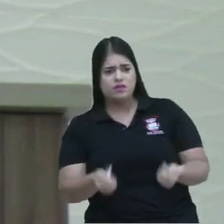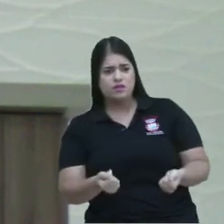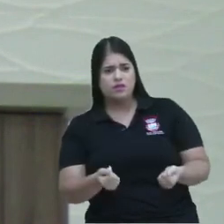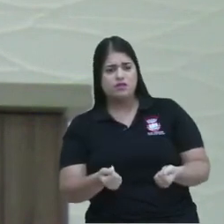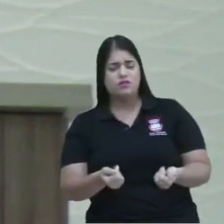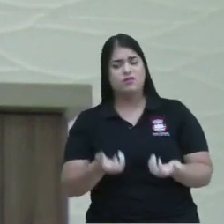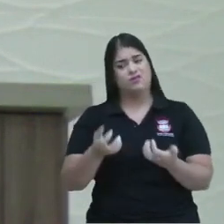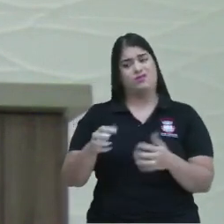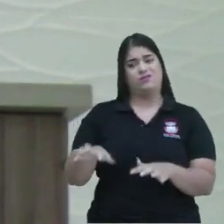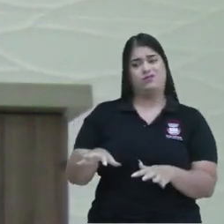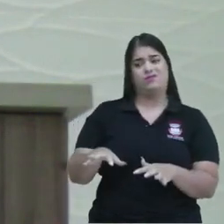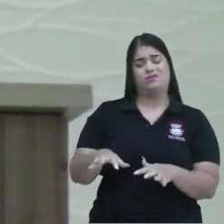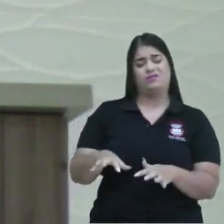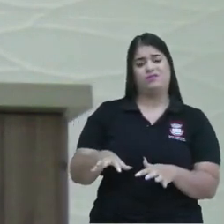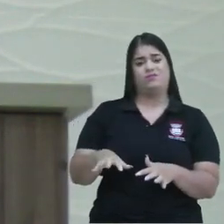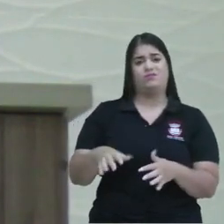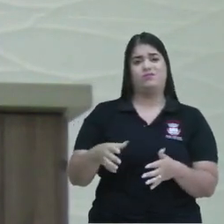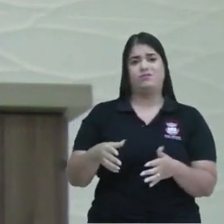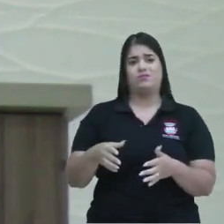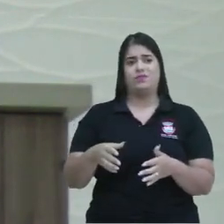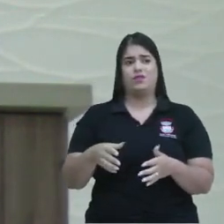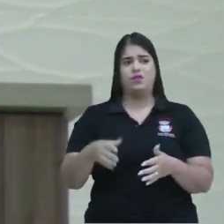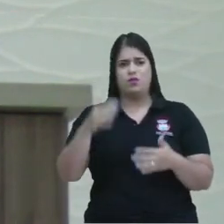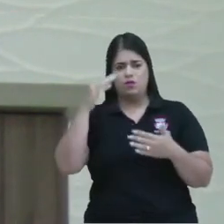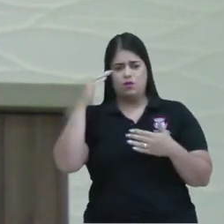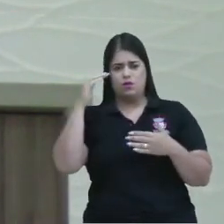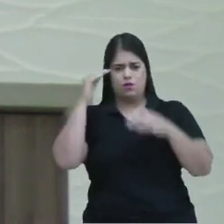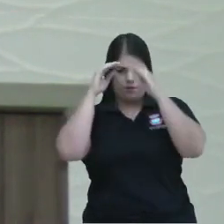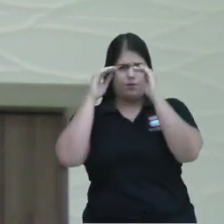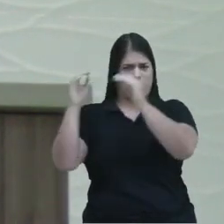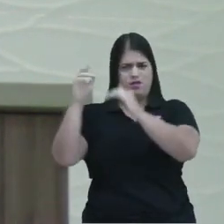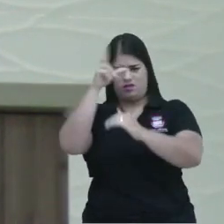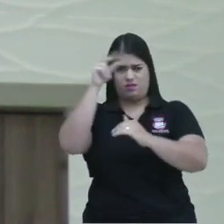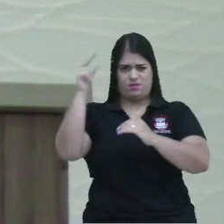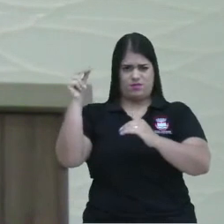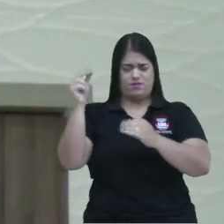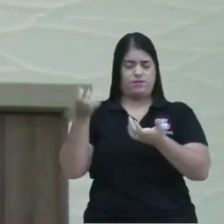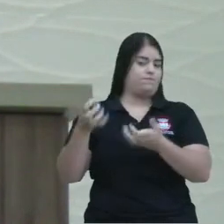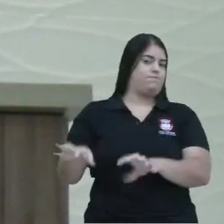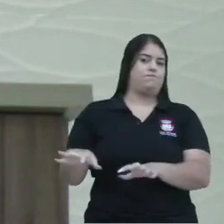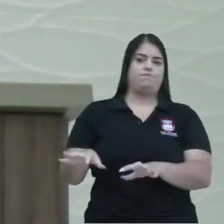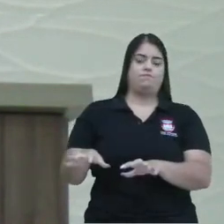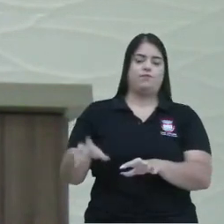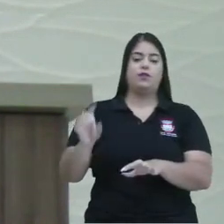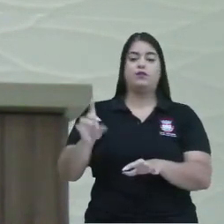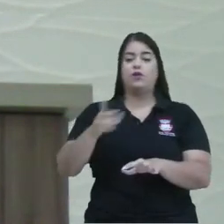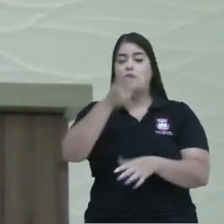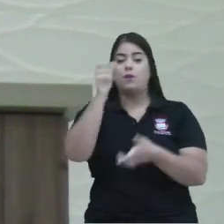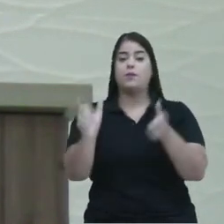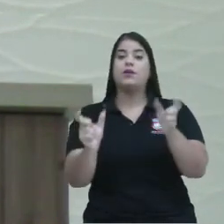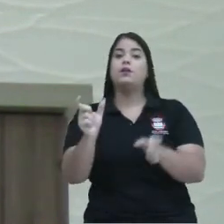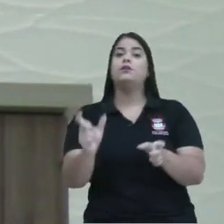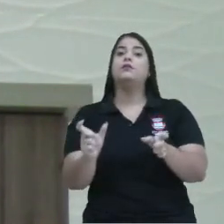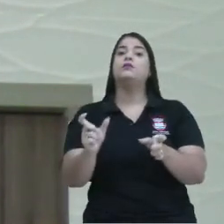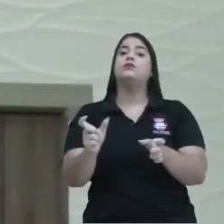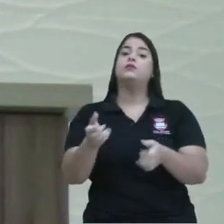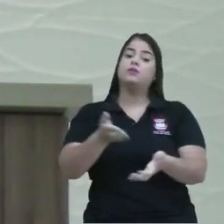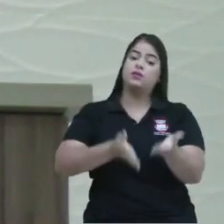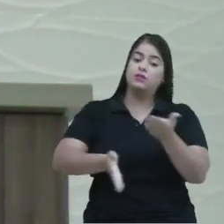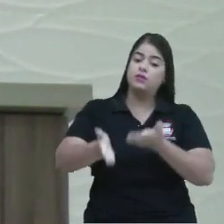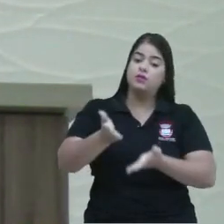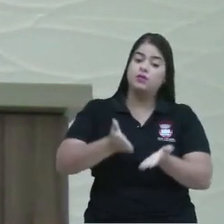aprovar, não. Eu não vou atender prefeito, não. Eu vou atender as pessoas que cuidam das nossas crianças,